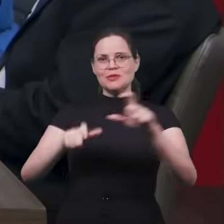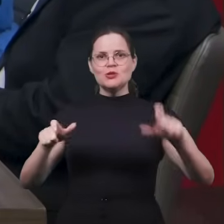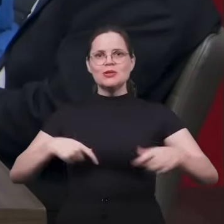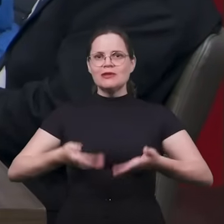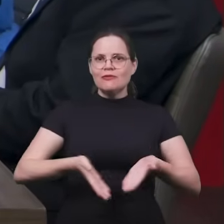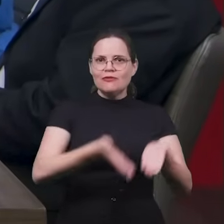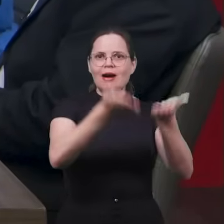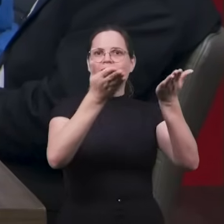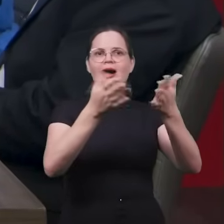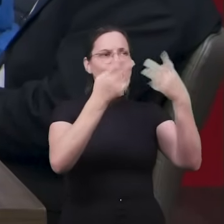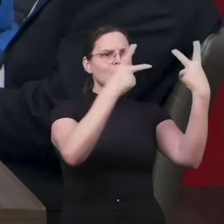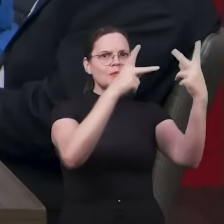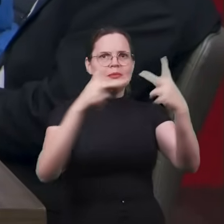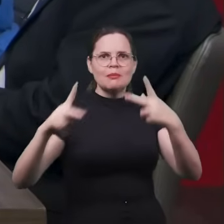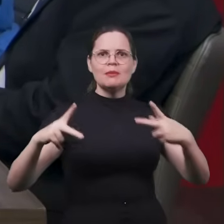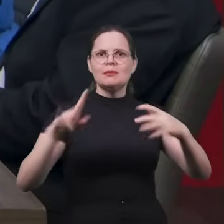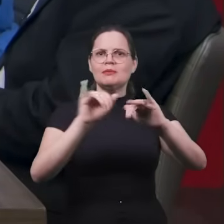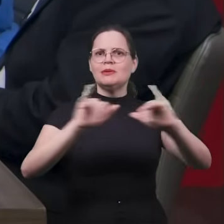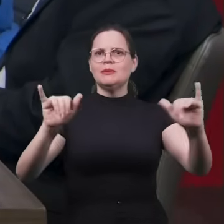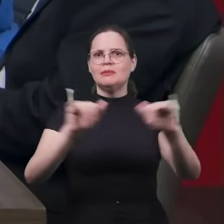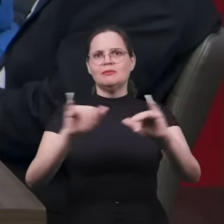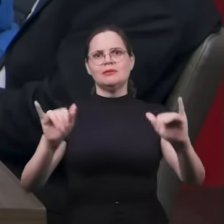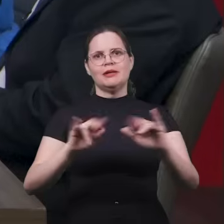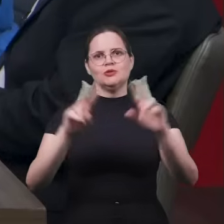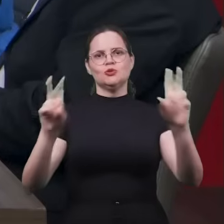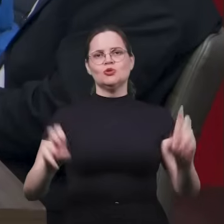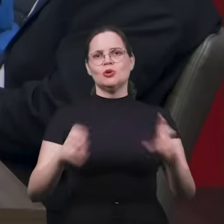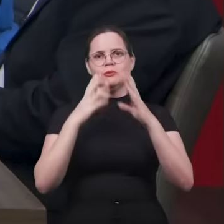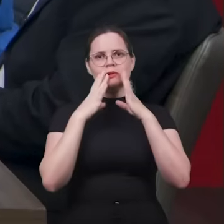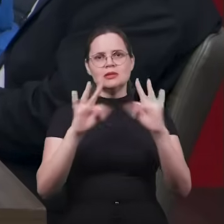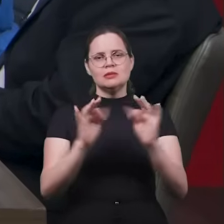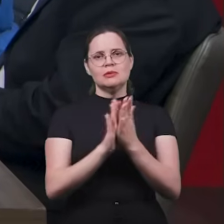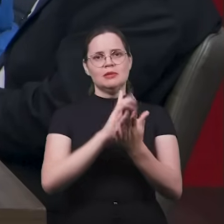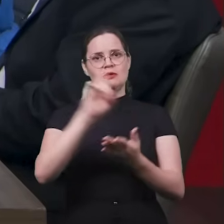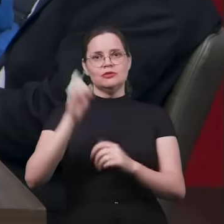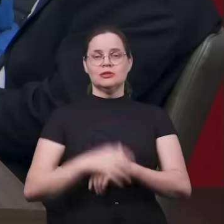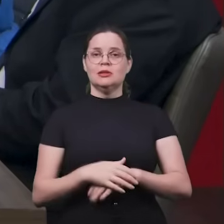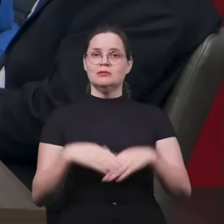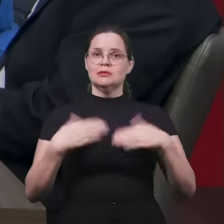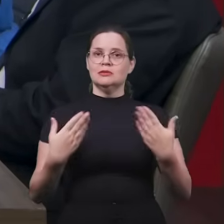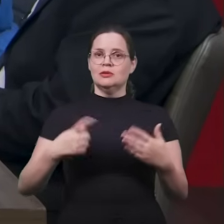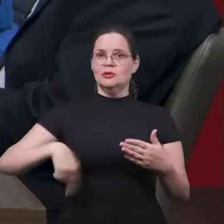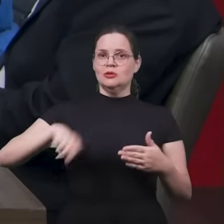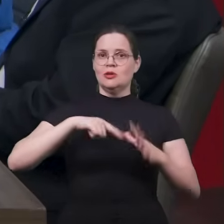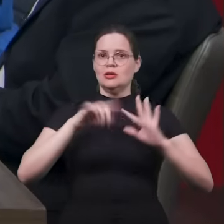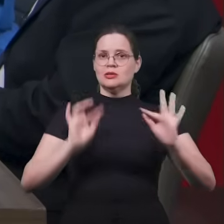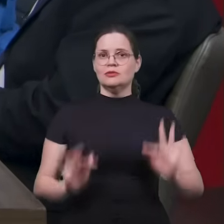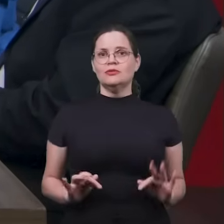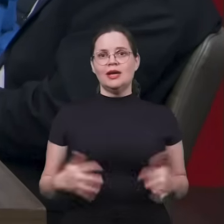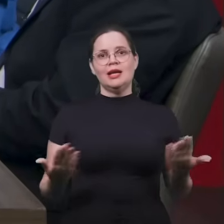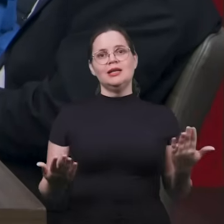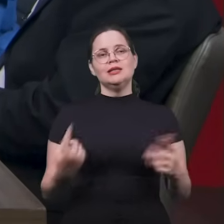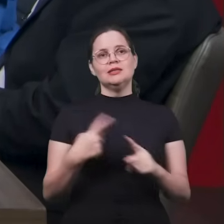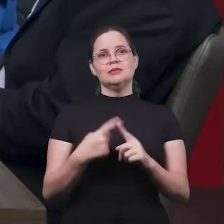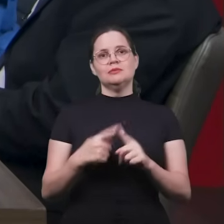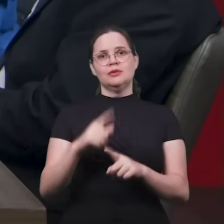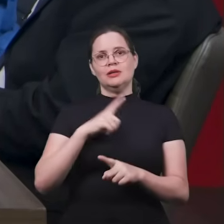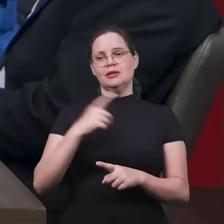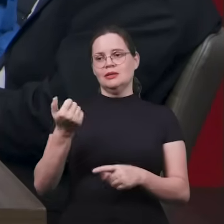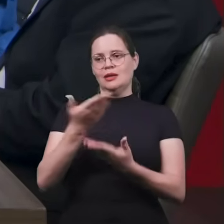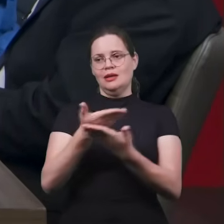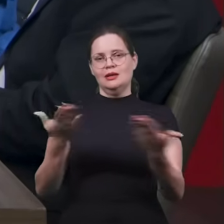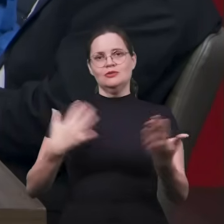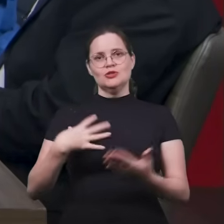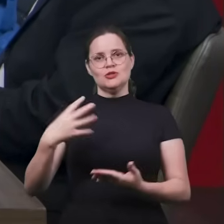mais elas hoje, né, as meninas. Então, a palavra diz que bem-aventurado o homem e enche deles a sua aljava,